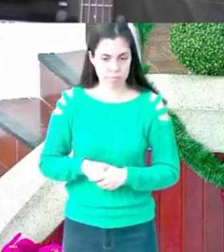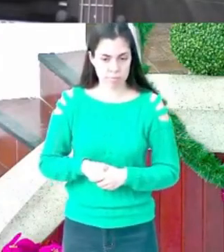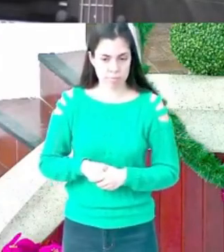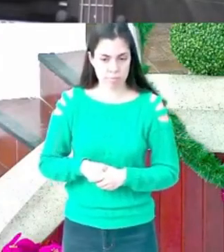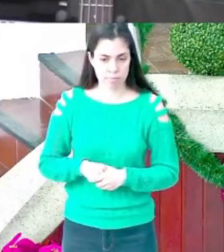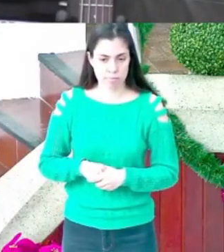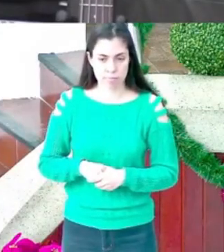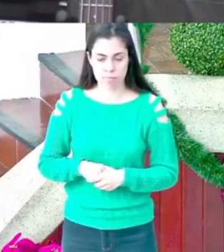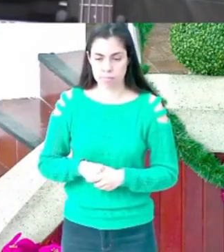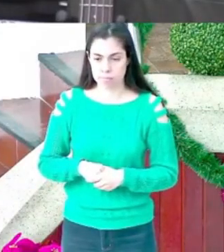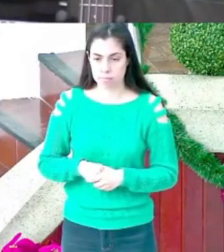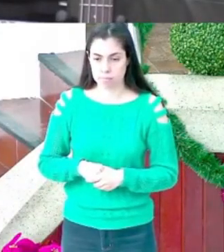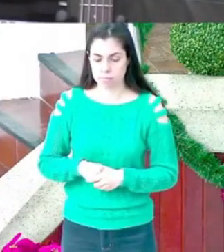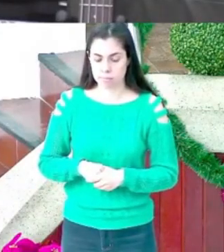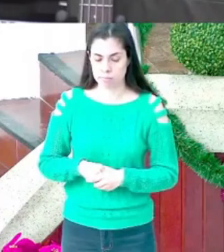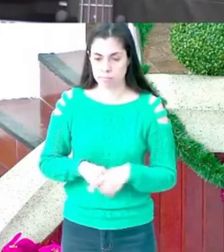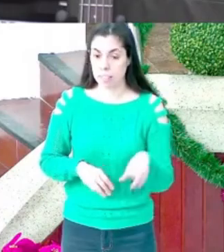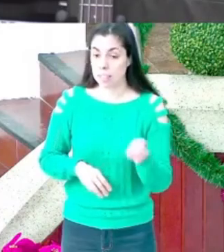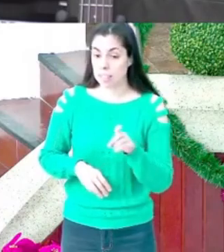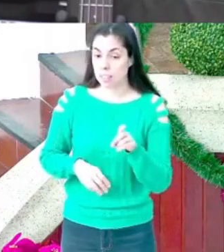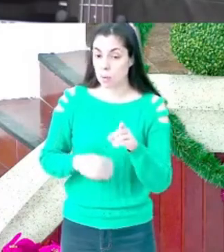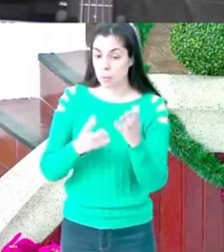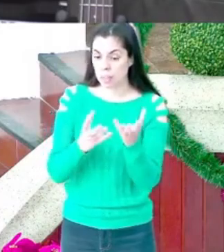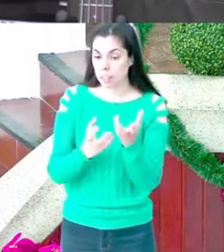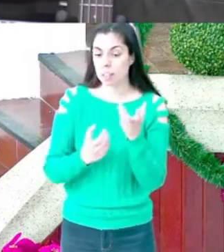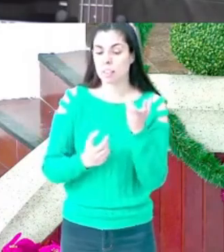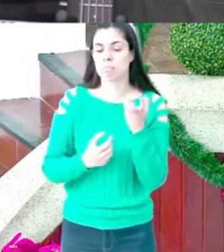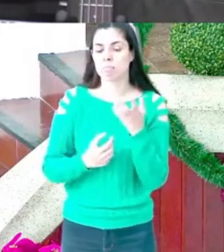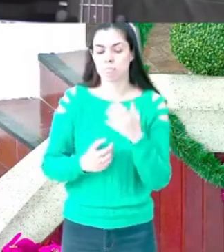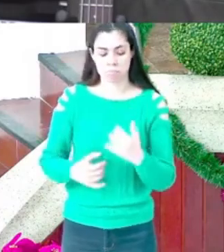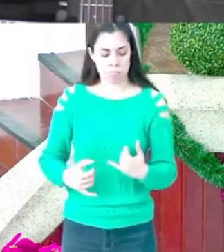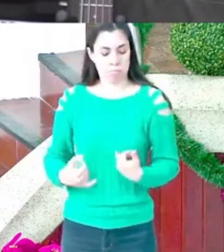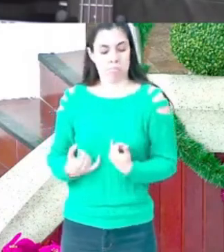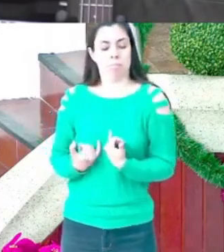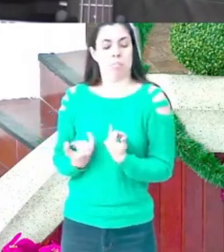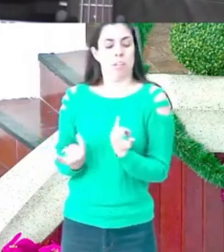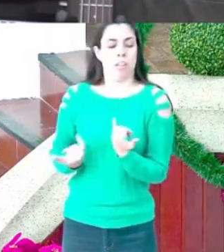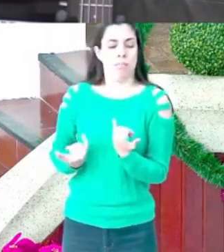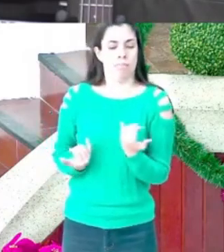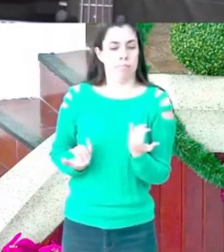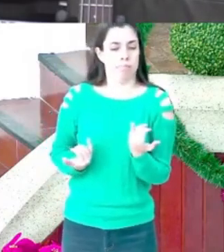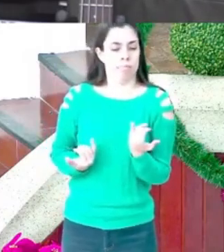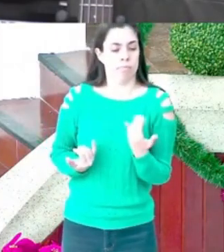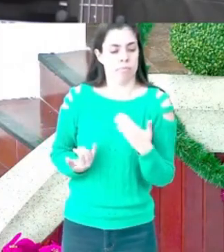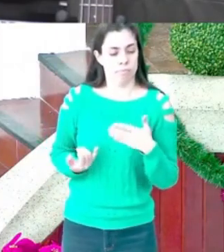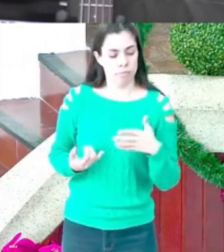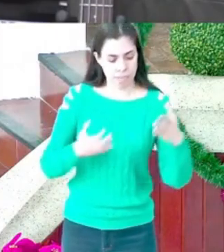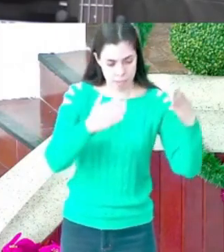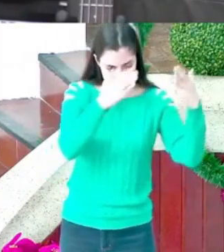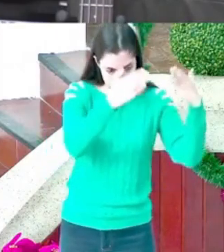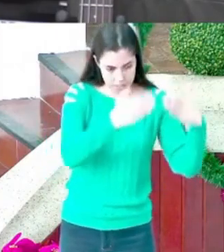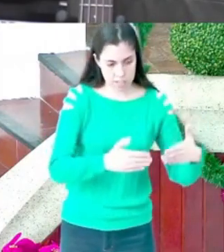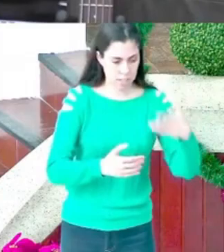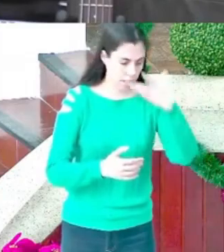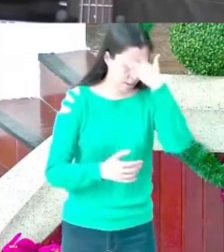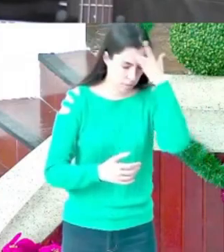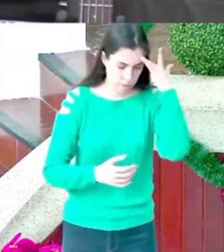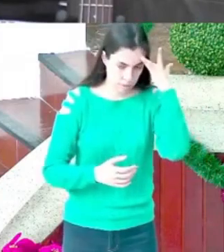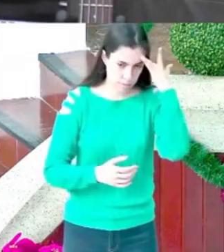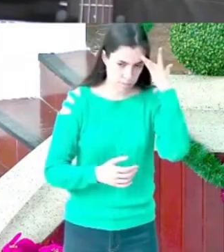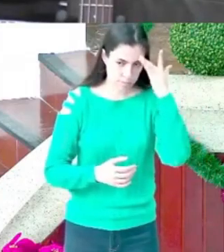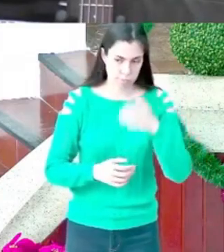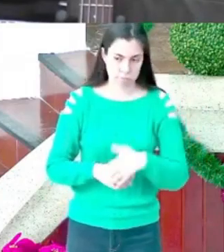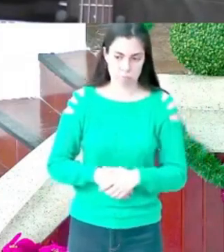eles. Numa outra tradução, a Nova Almeida Atualizada diz: evitem praticar as suas obras